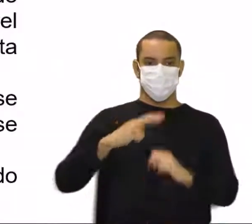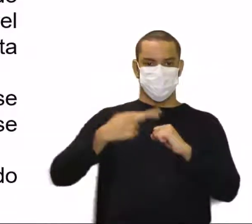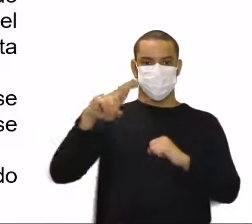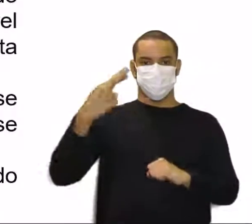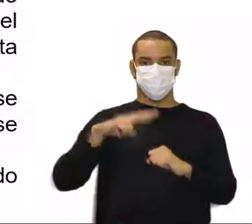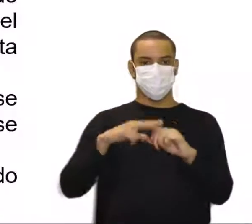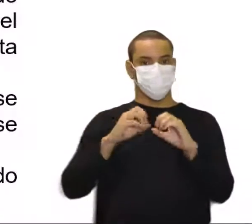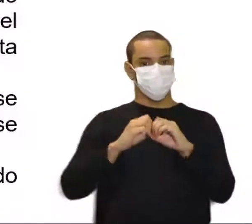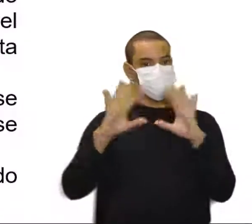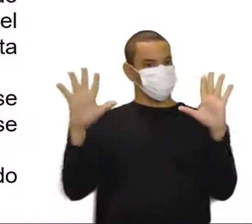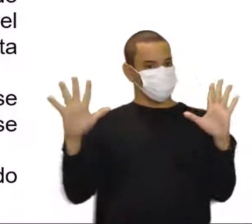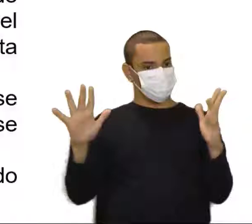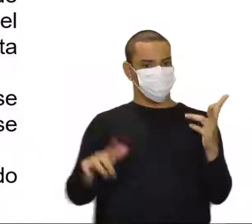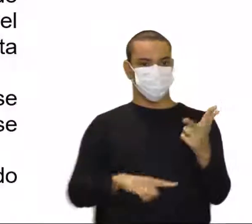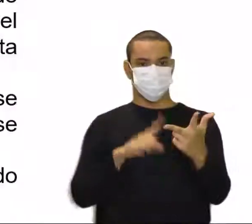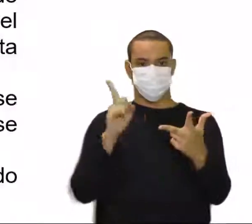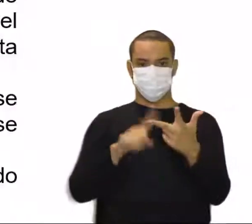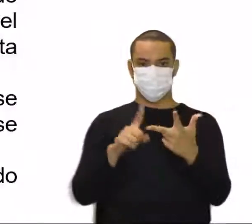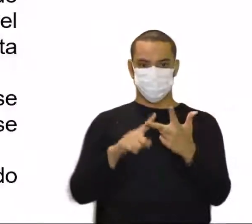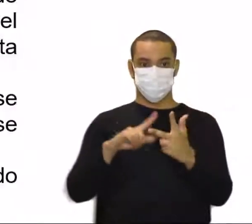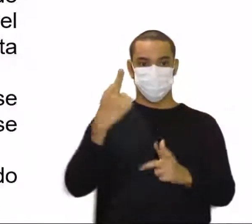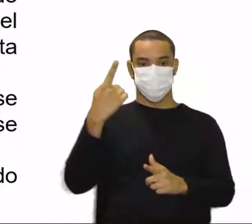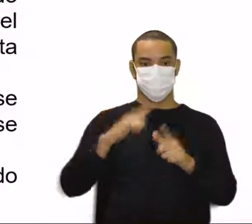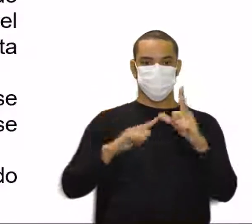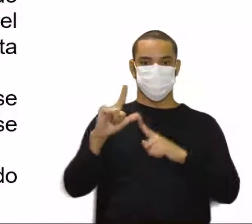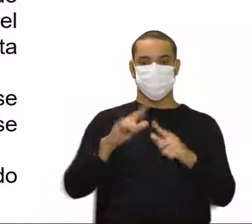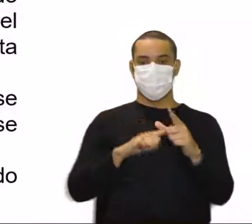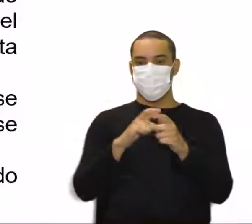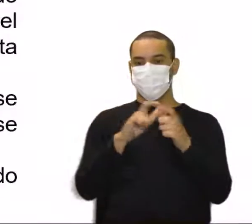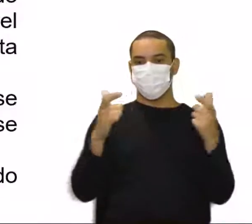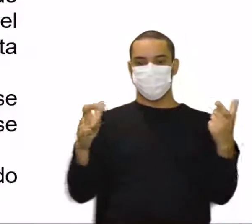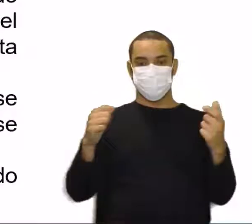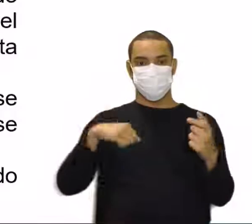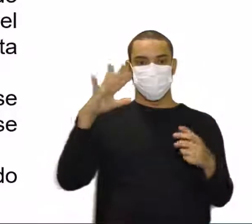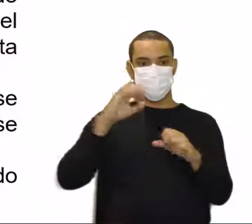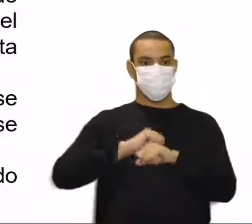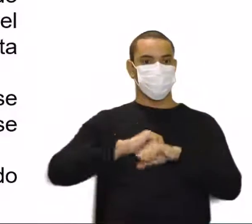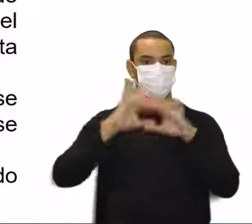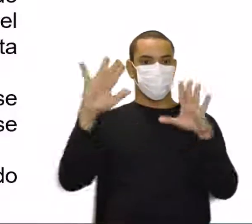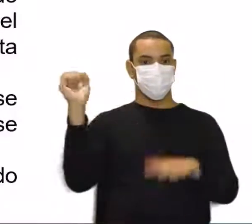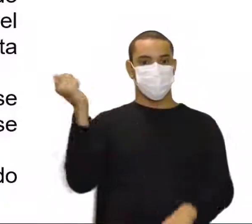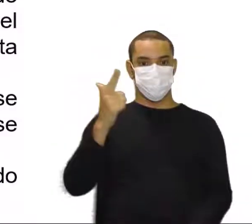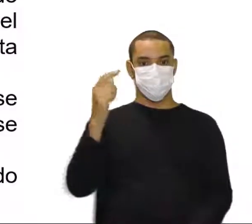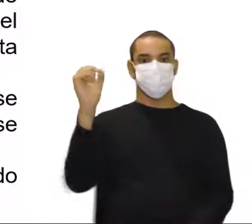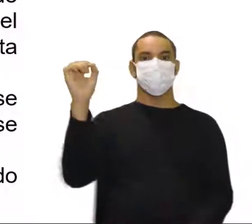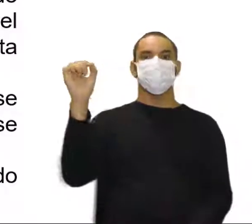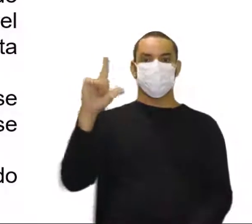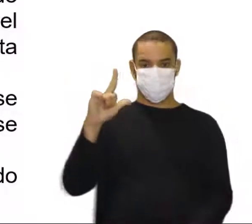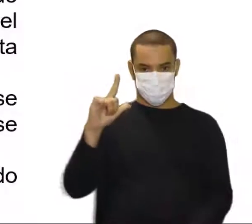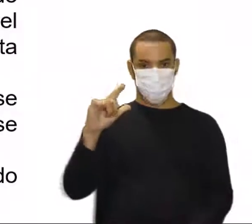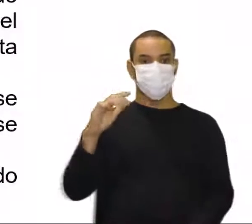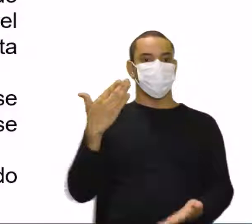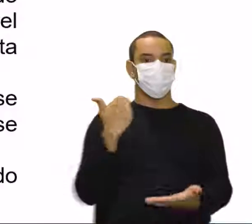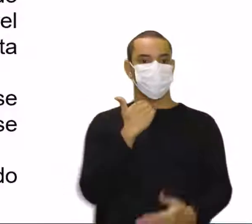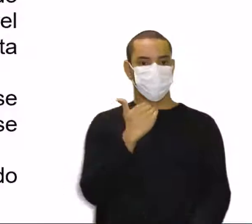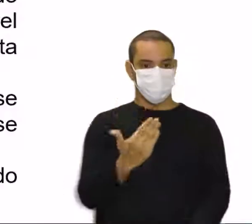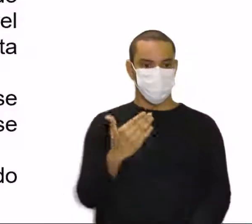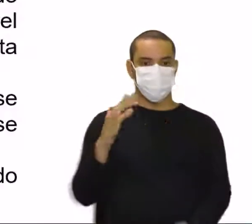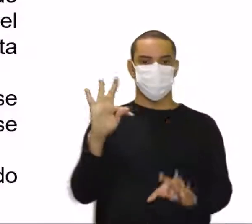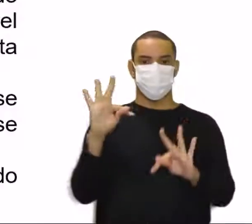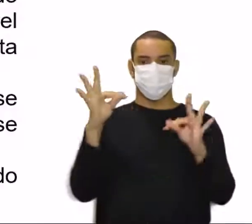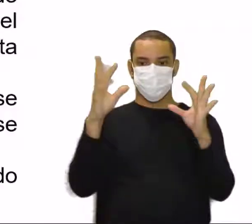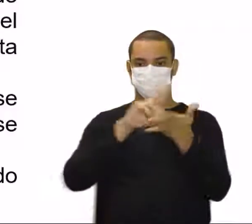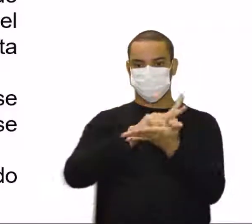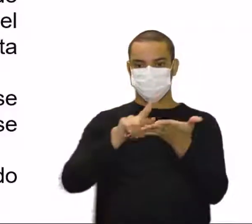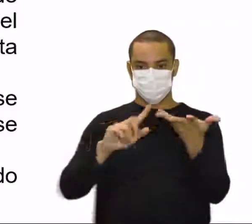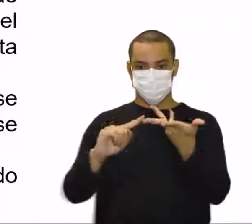suas explosões solares. Uma estrela muito maior e mais brilhante que o Sol esgota o seu combustível termonuclear e